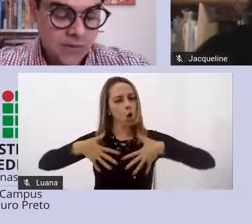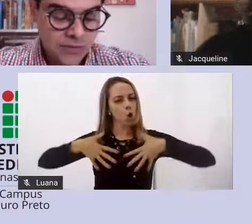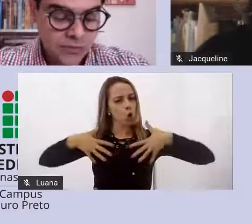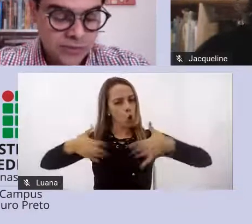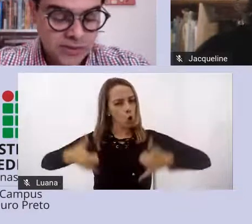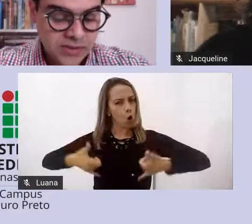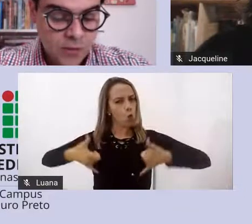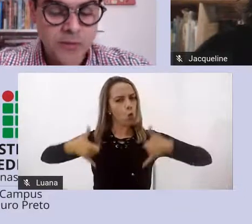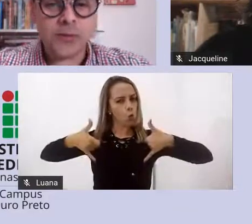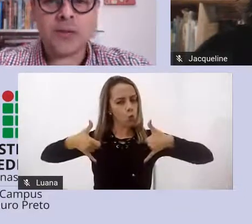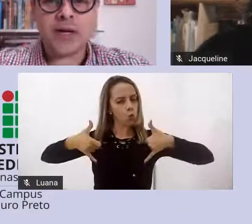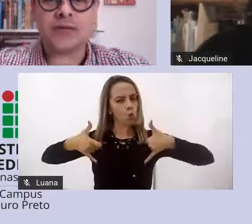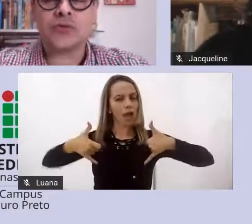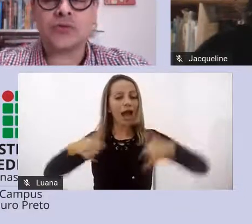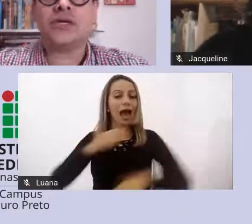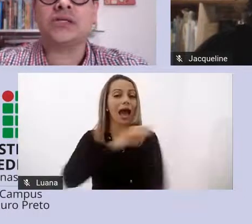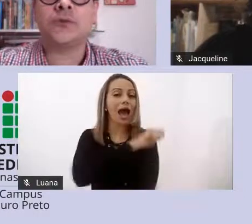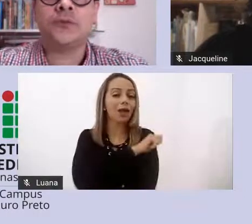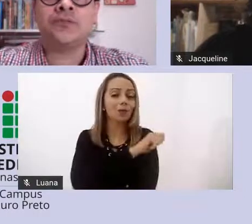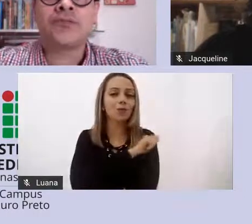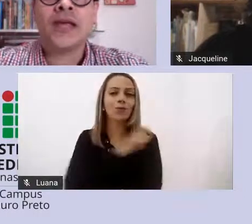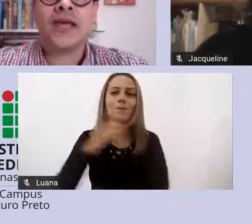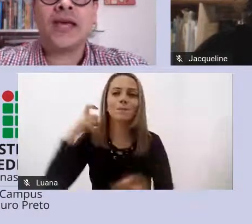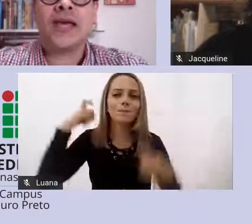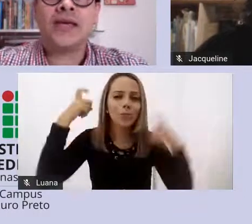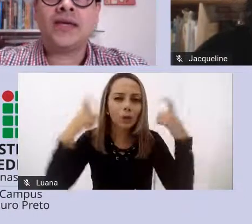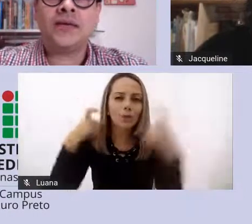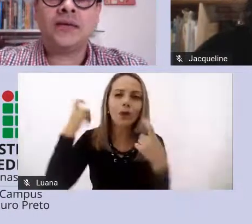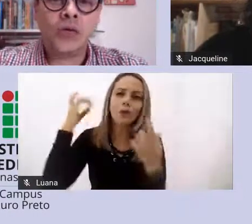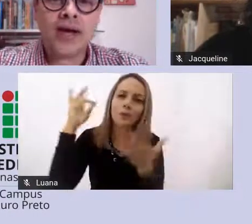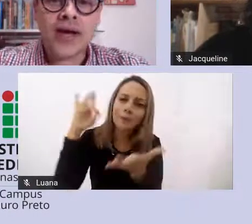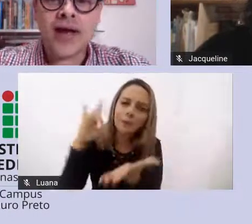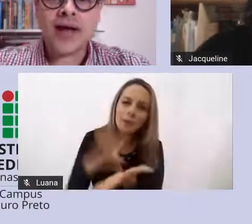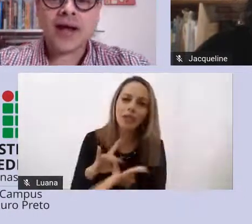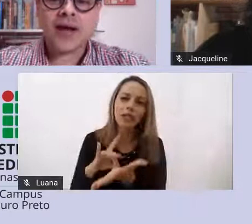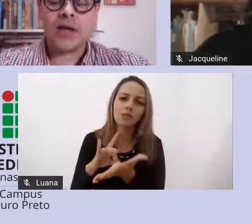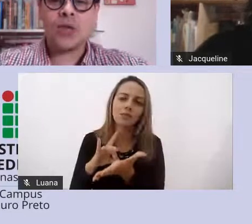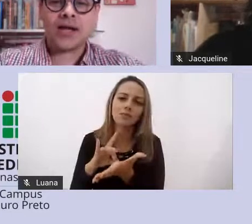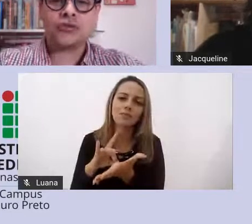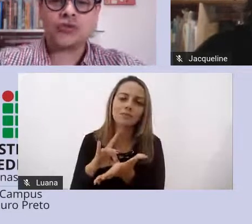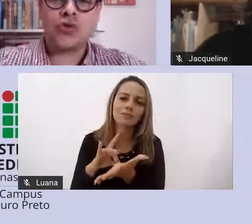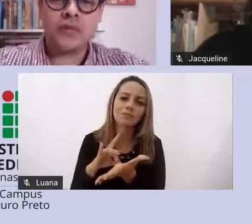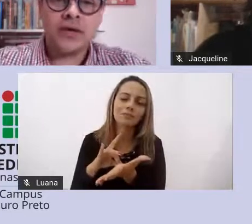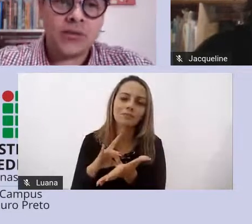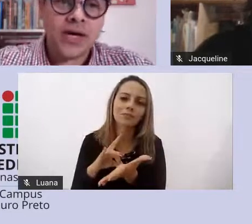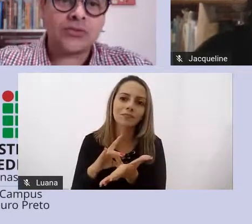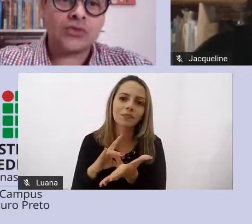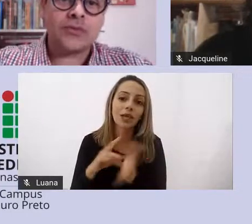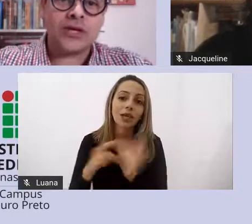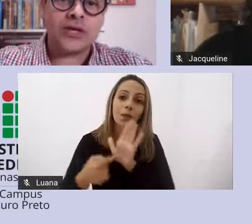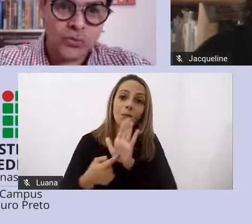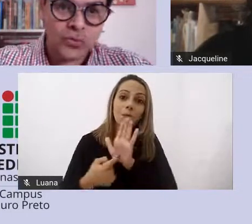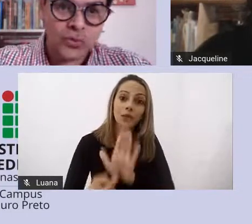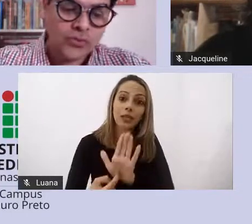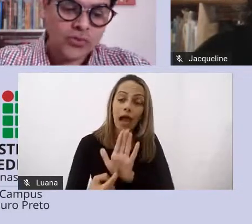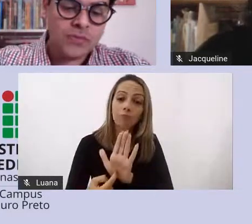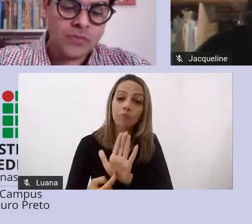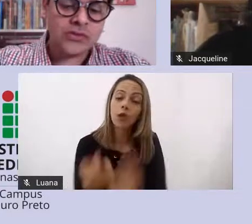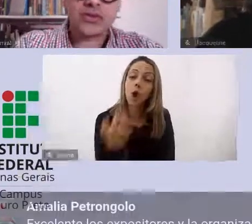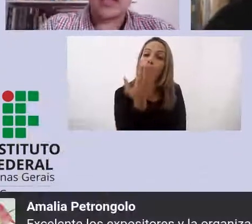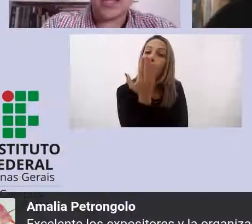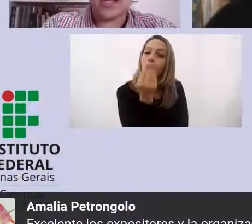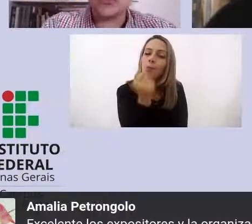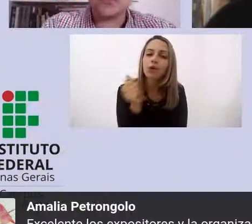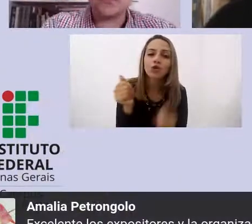são alunos que estão preocupados mesmo em colocar o ato de comer junto, o ato de comer